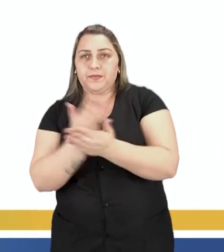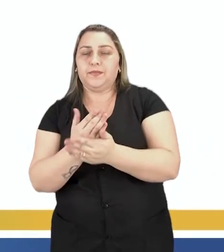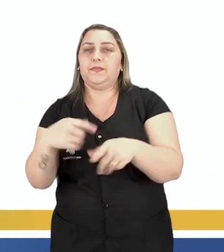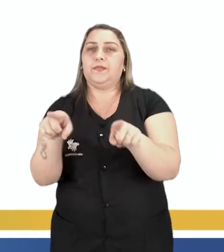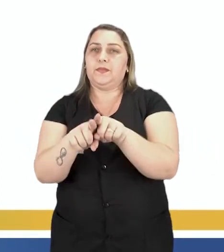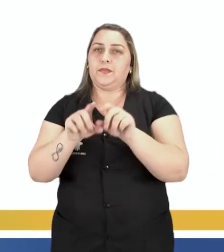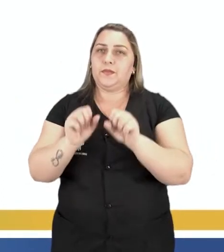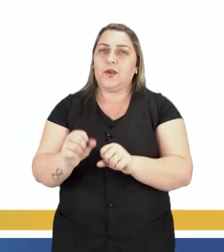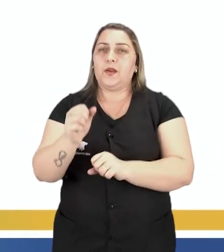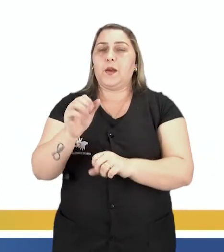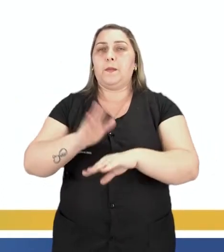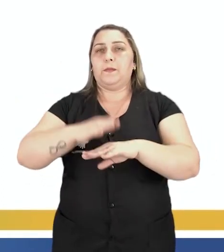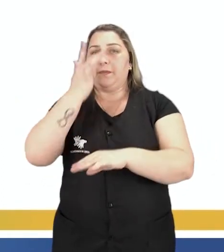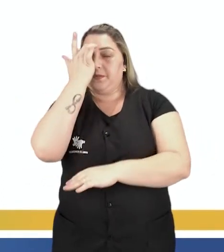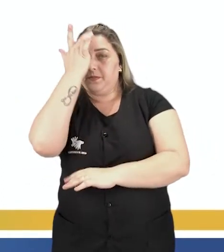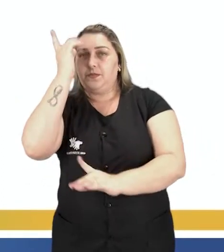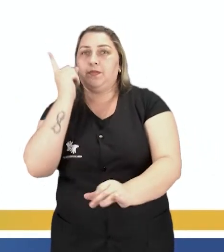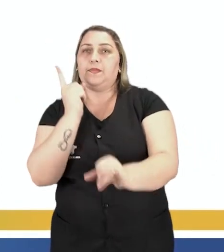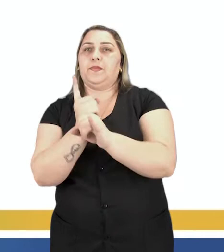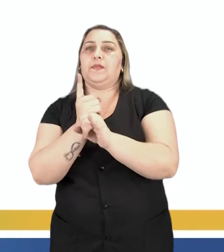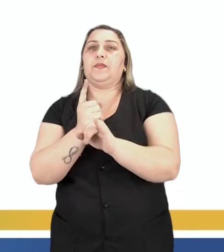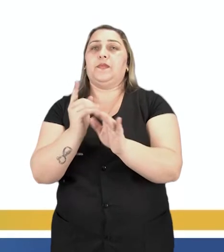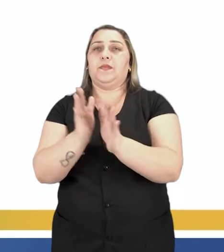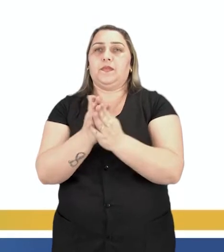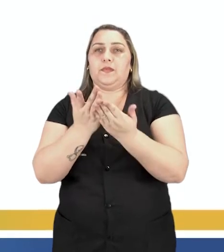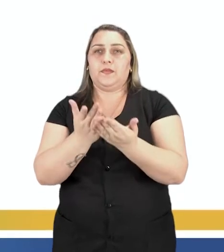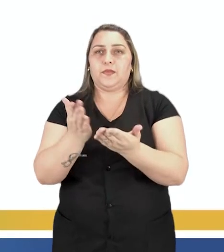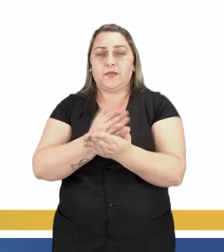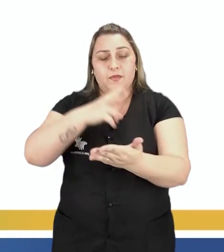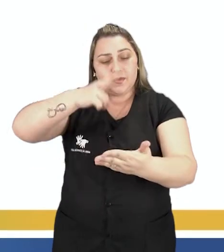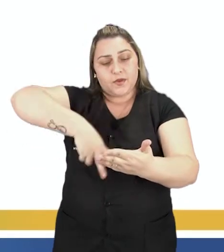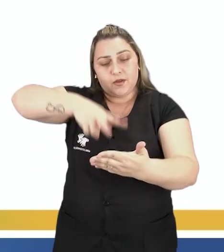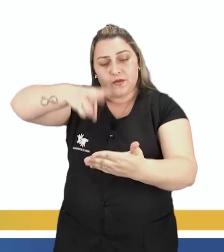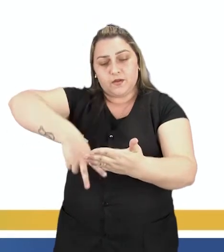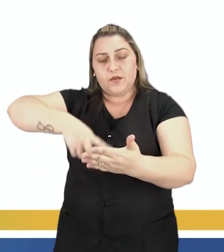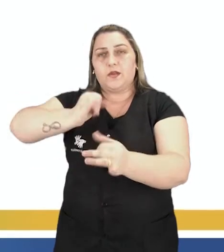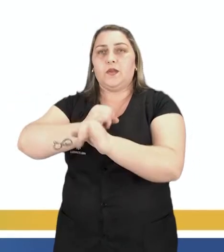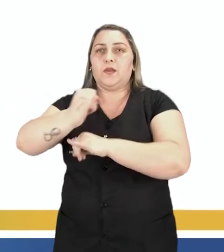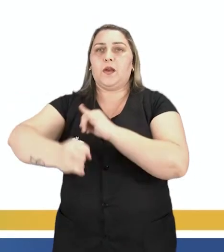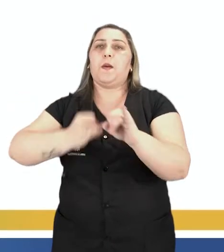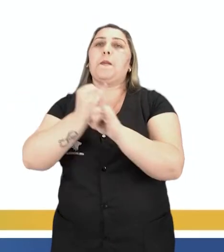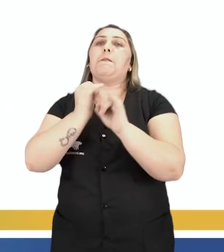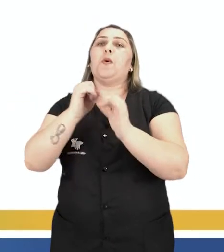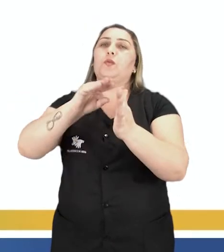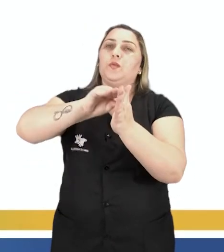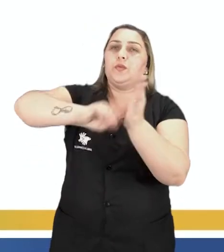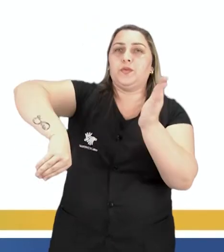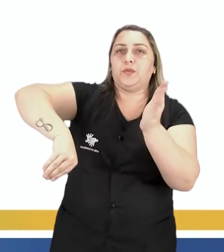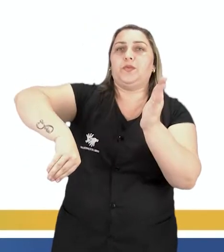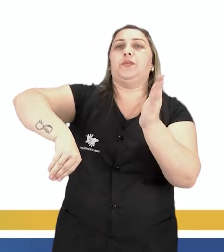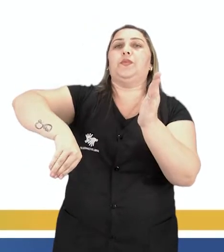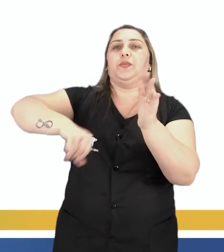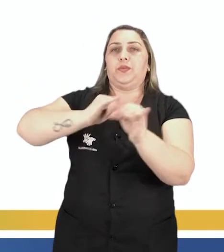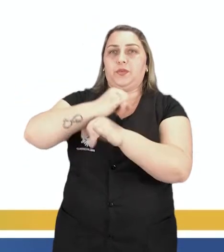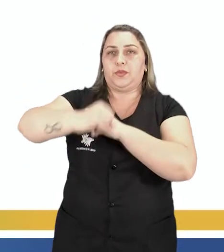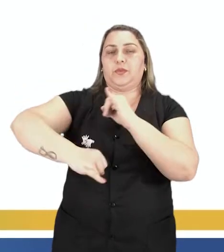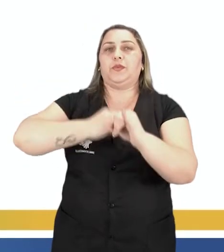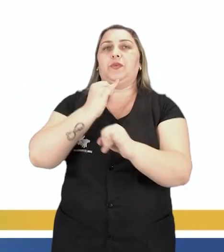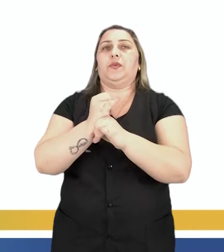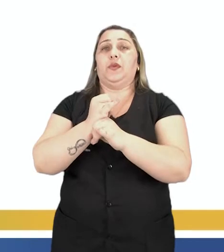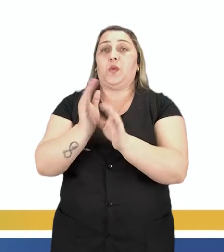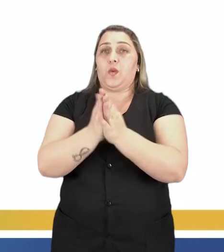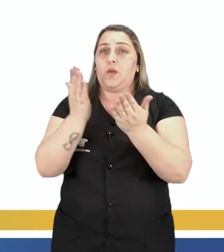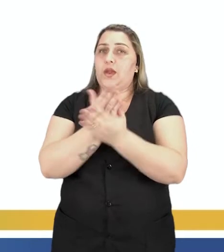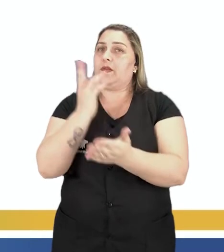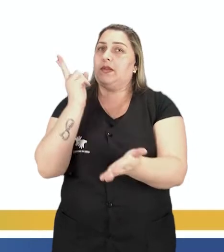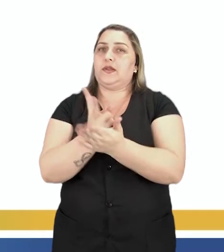mais facilmente encontrados e consultados, enquanto o conteúdo online pode ser retirado do ar a qualquer momento. O livro,